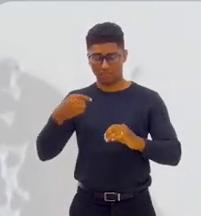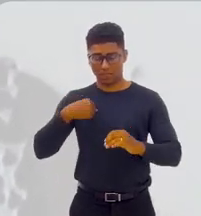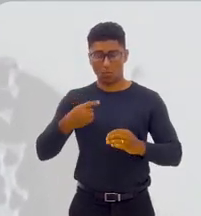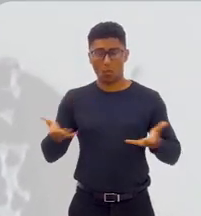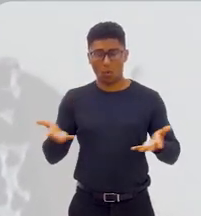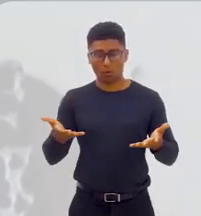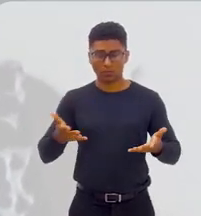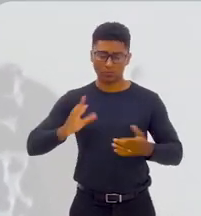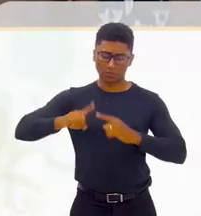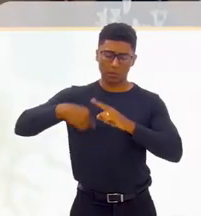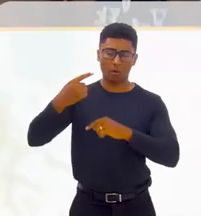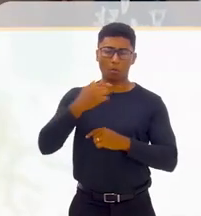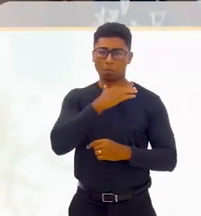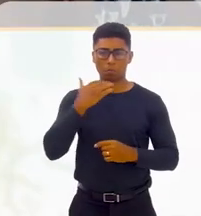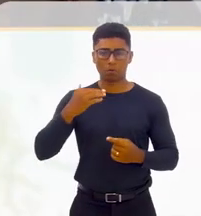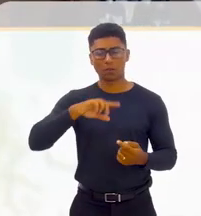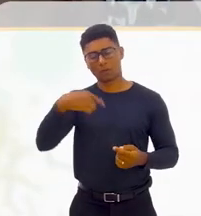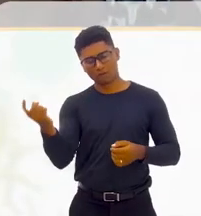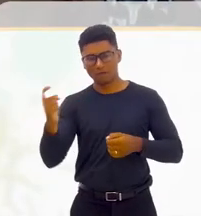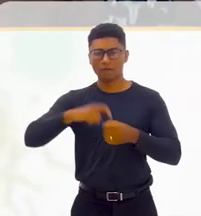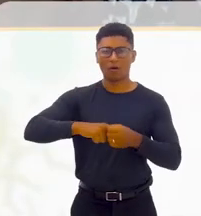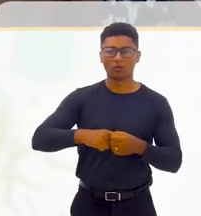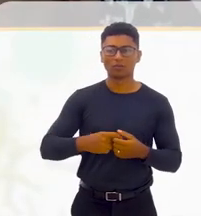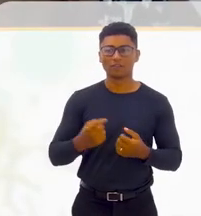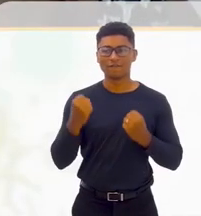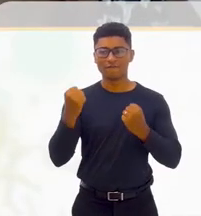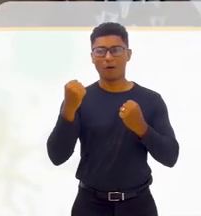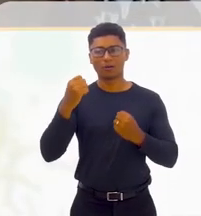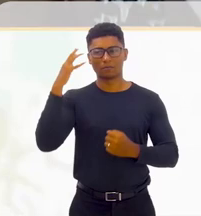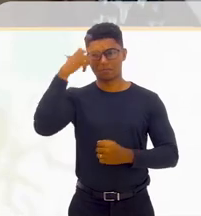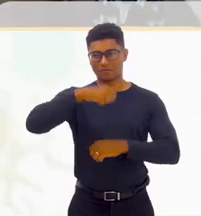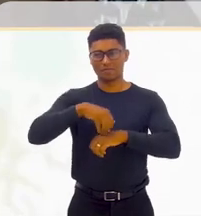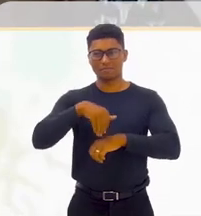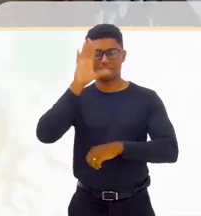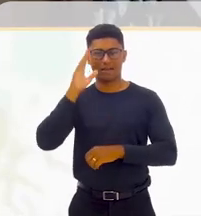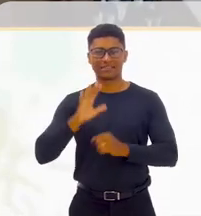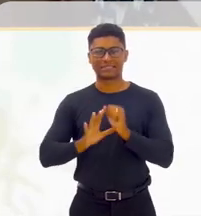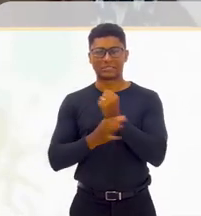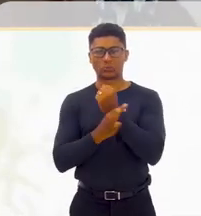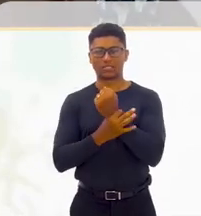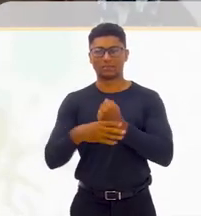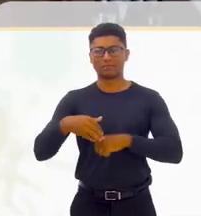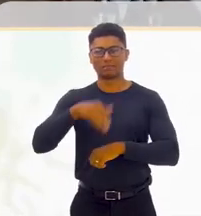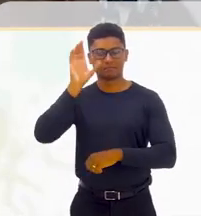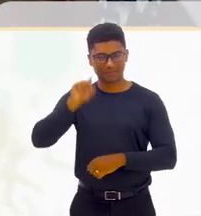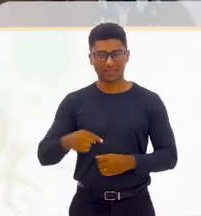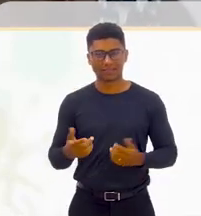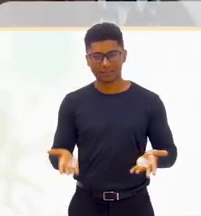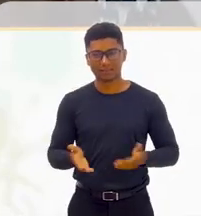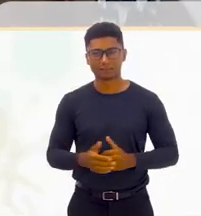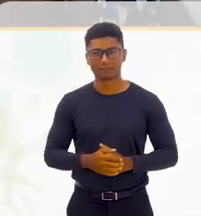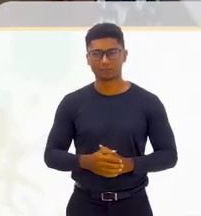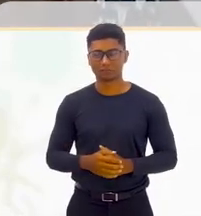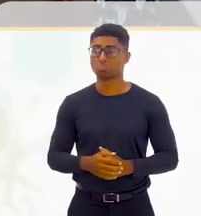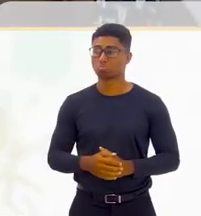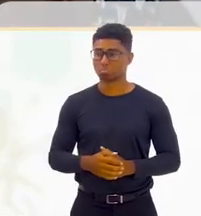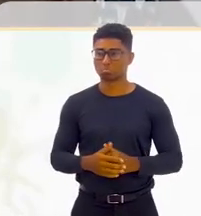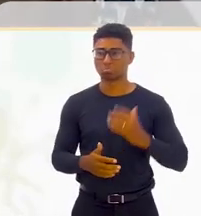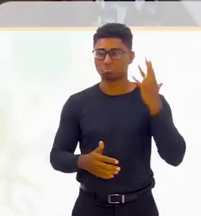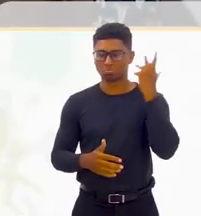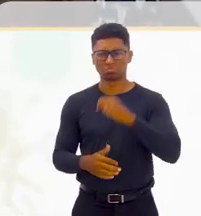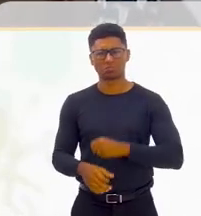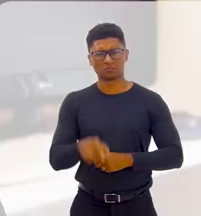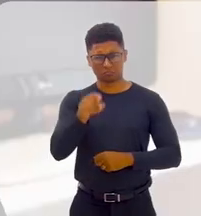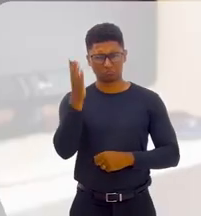depois eu volto novamente, né? Então cada vez que eu volto mais forte, mais bonita, mais segura. É isso. Ai, que